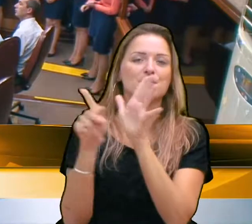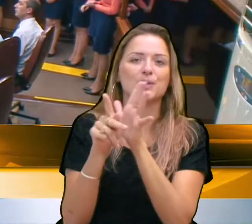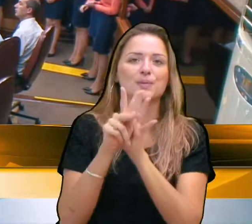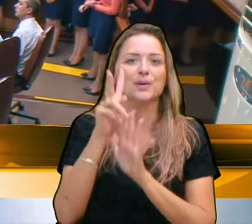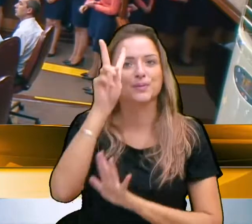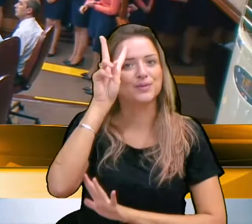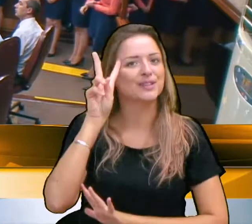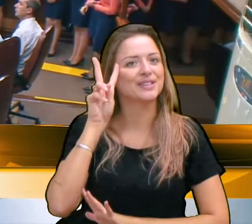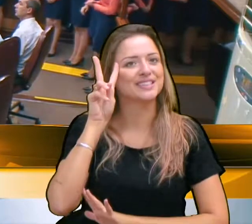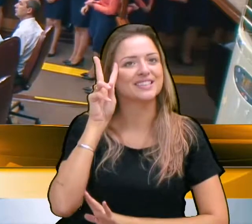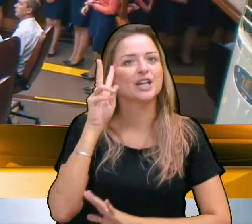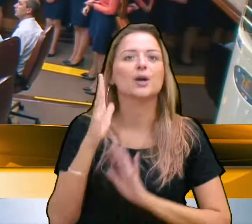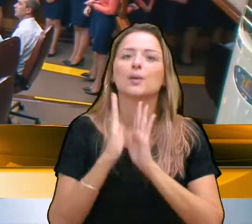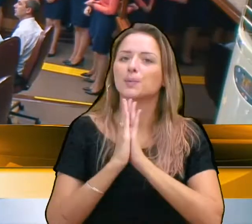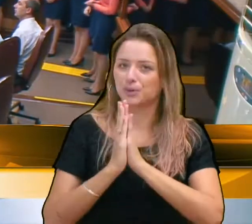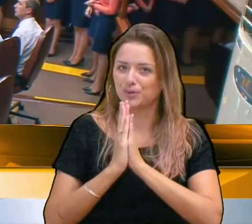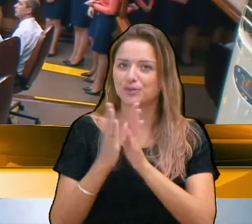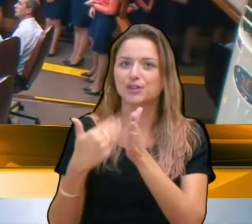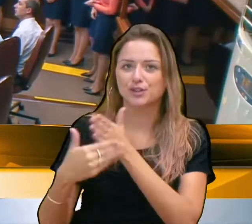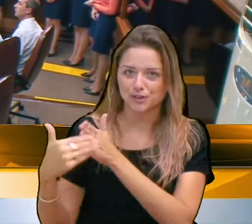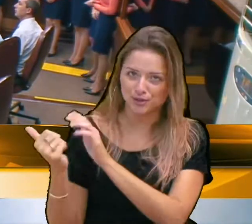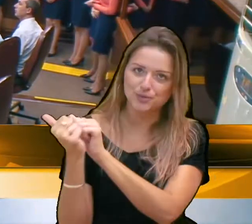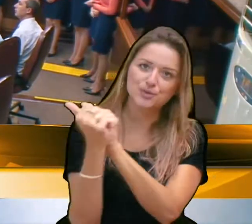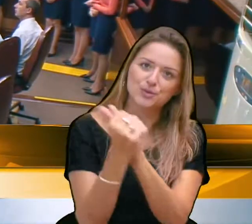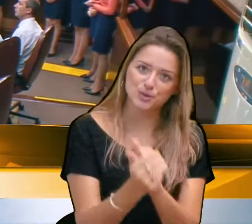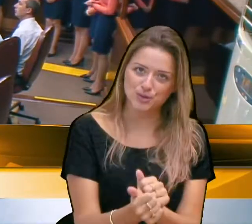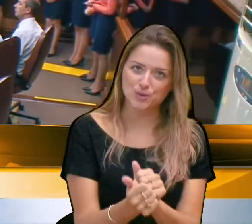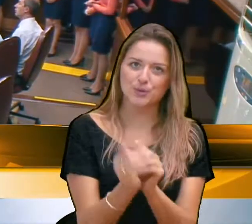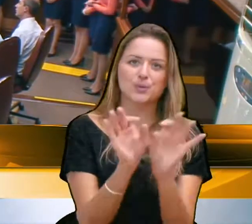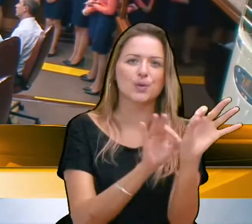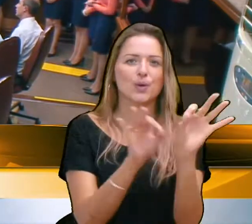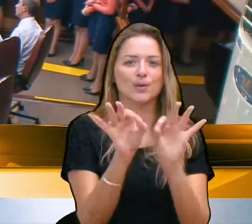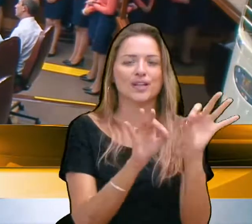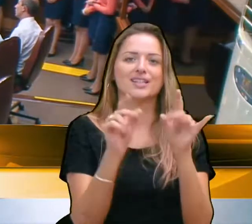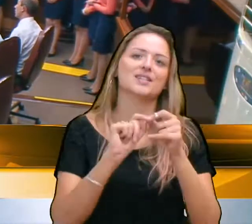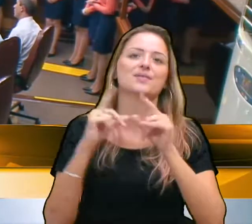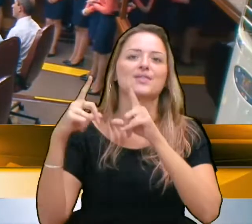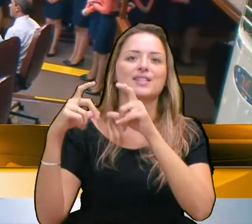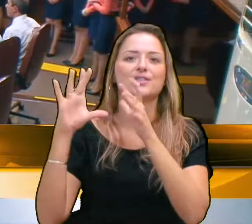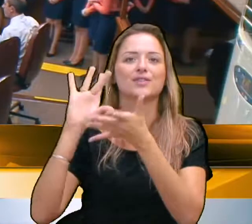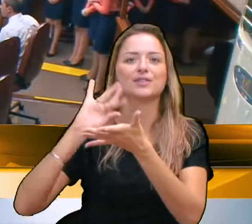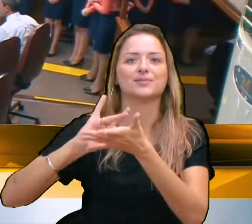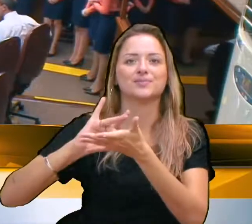Então, por favor, se posicionem aqui, as meninas vão posicionar todo mundo para a gente fazer uma foto.